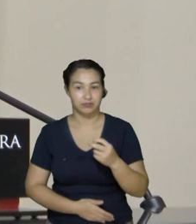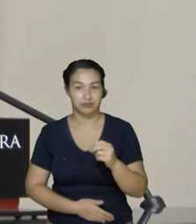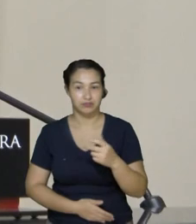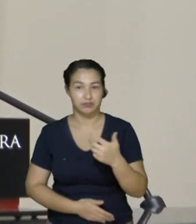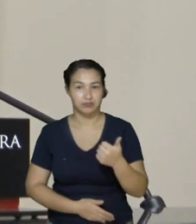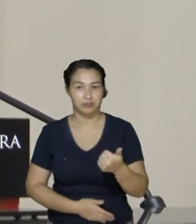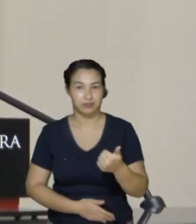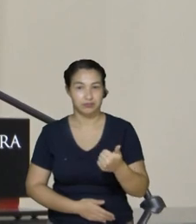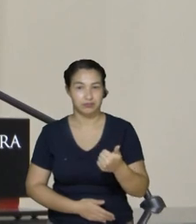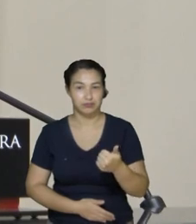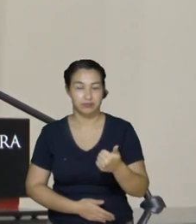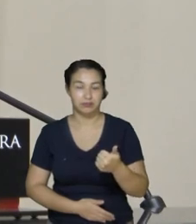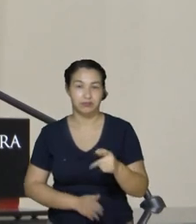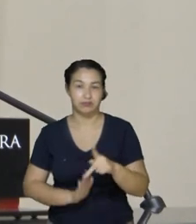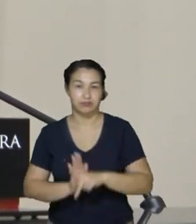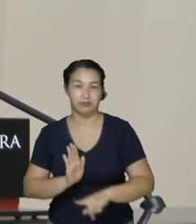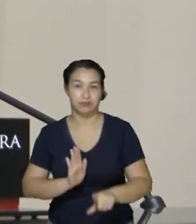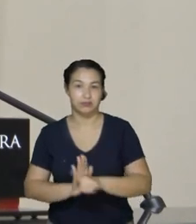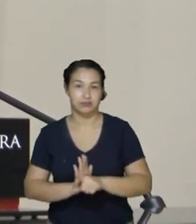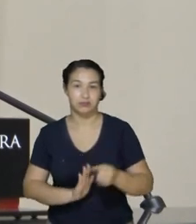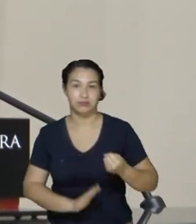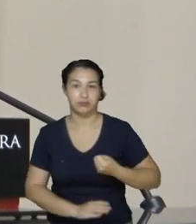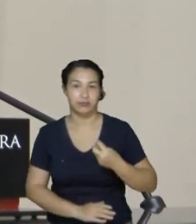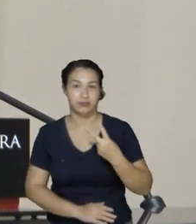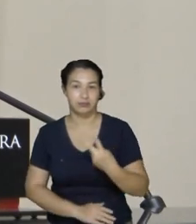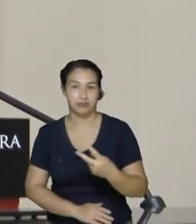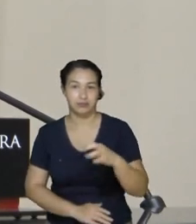765-2021, aposto ao projeto de lei